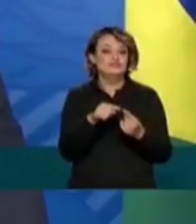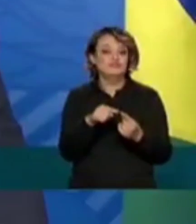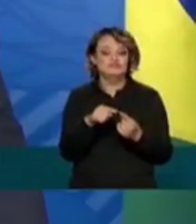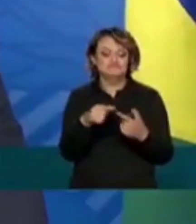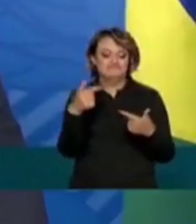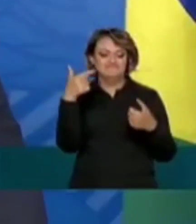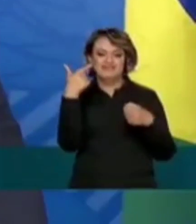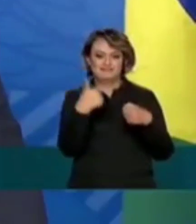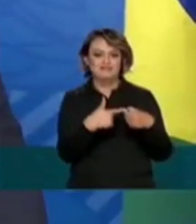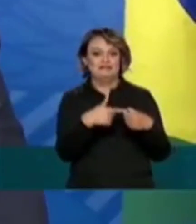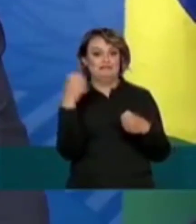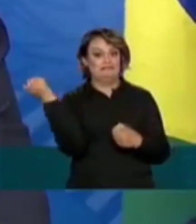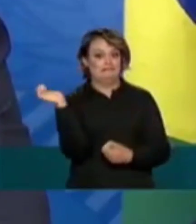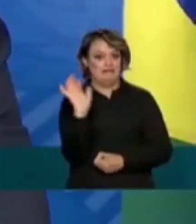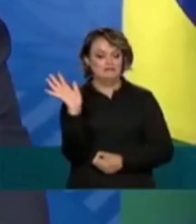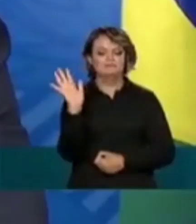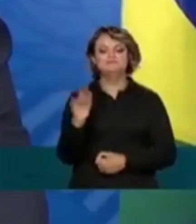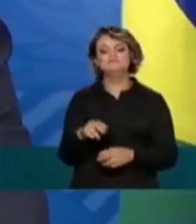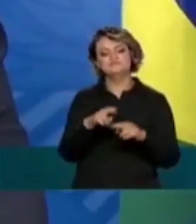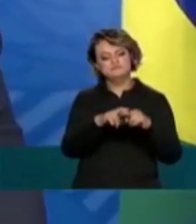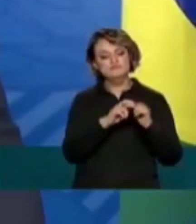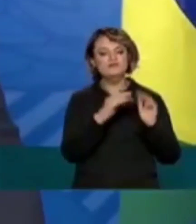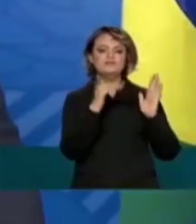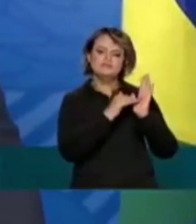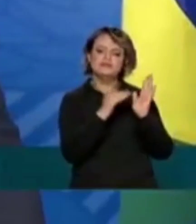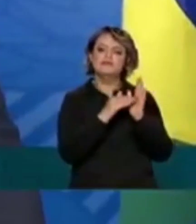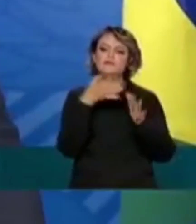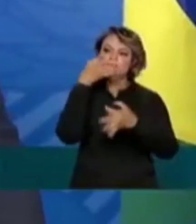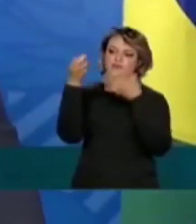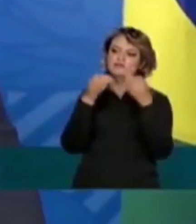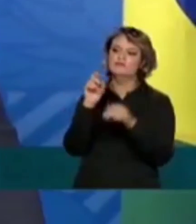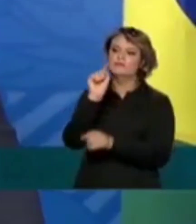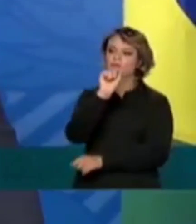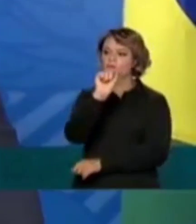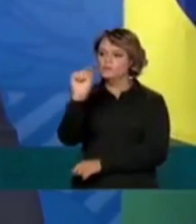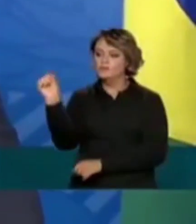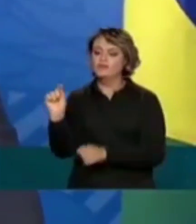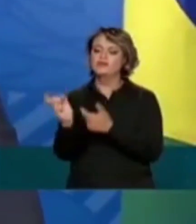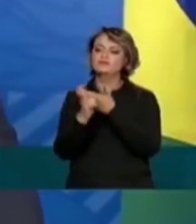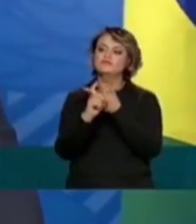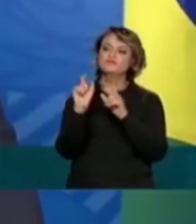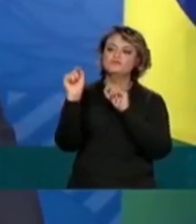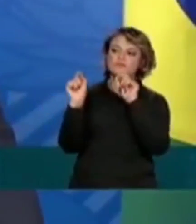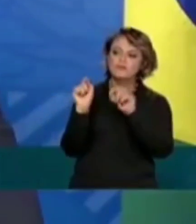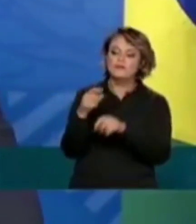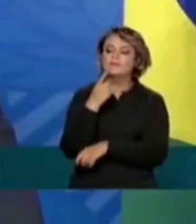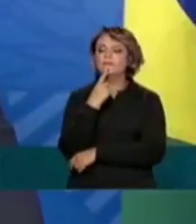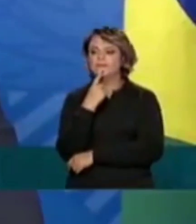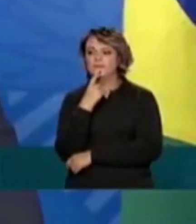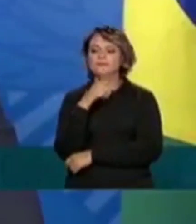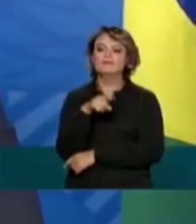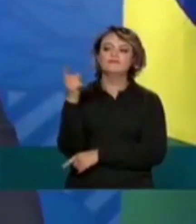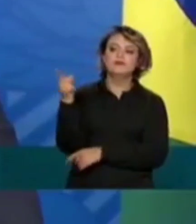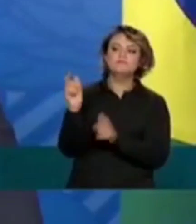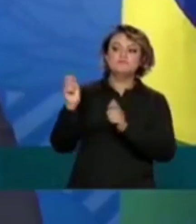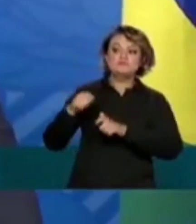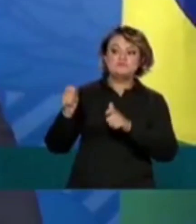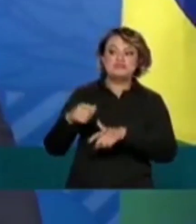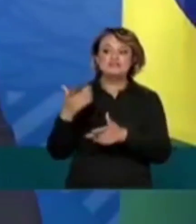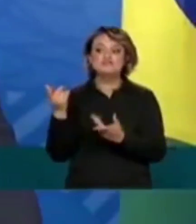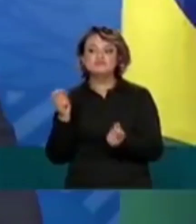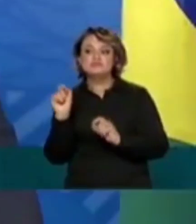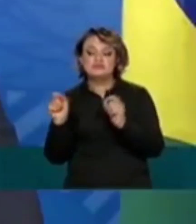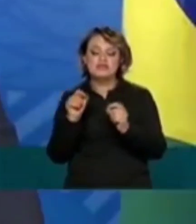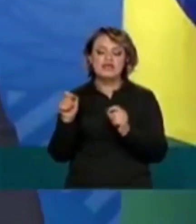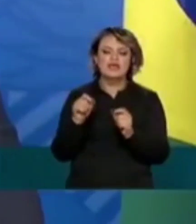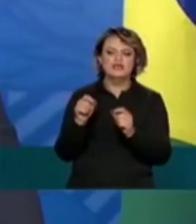esse item. Então, o Senado Federal recolhe todos esses argumentos do Poder Executivo, sobretudo esses anúncios da possibilidade concreta